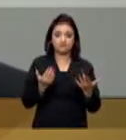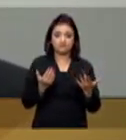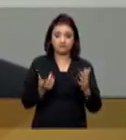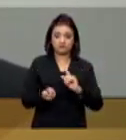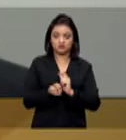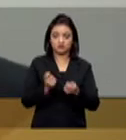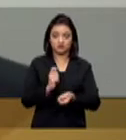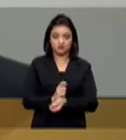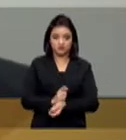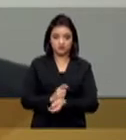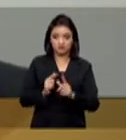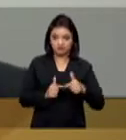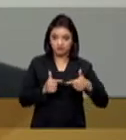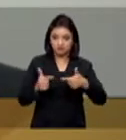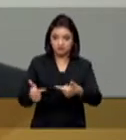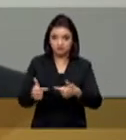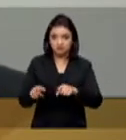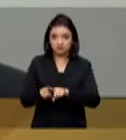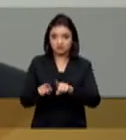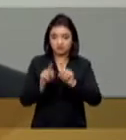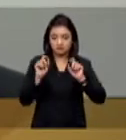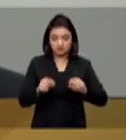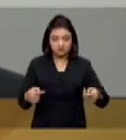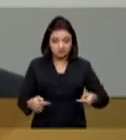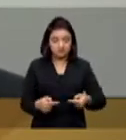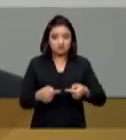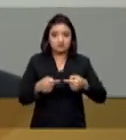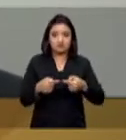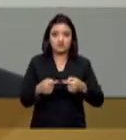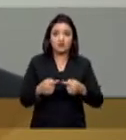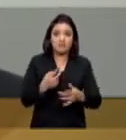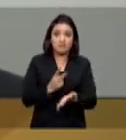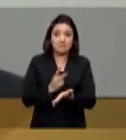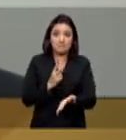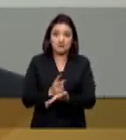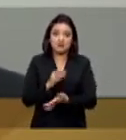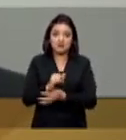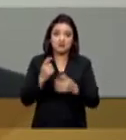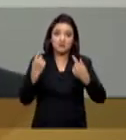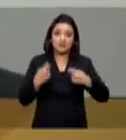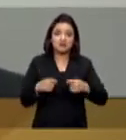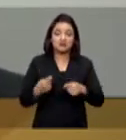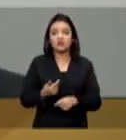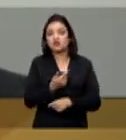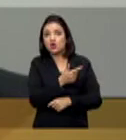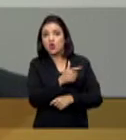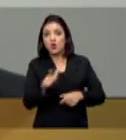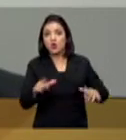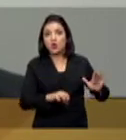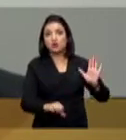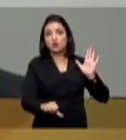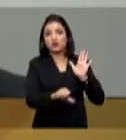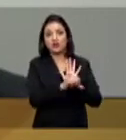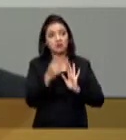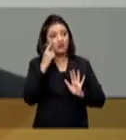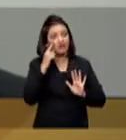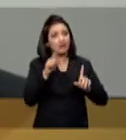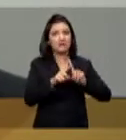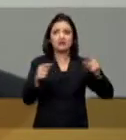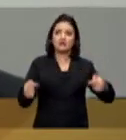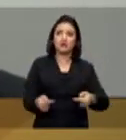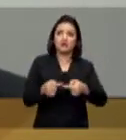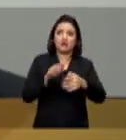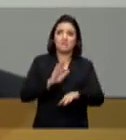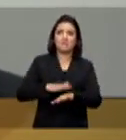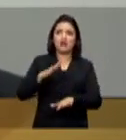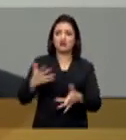adequar o delito ao preceito secundário, mesmo que tenha que lançar mão de preceito secundário de outro crime que melhor se adeque ao caso